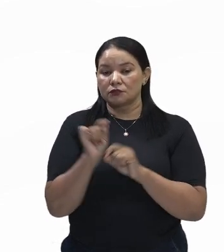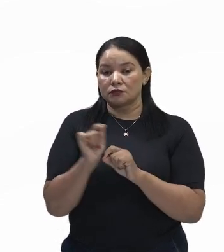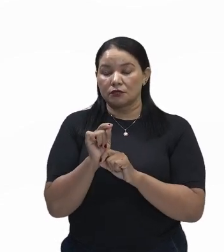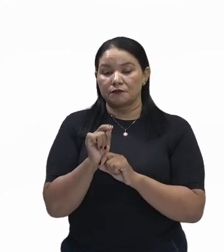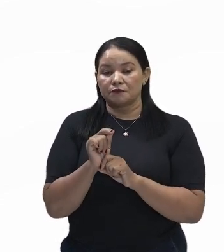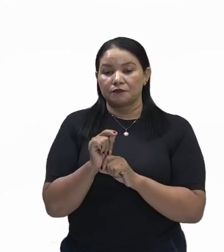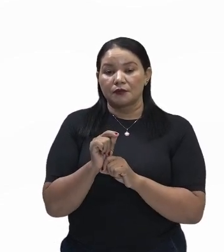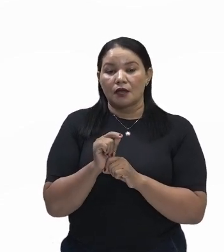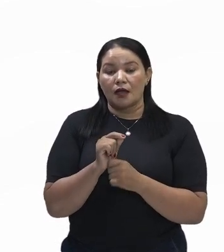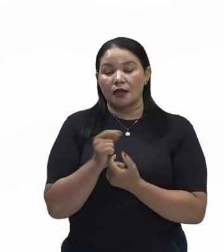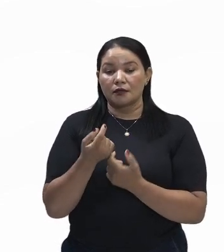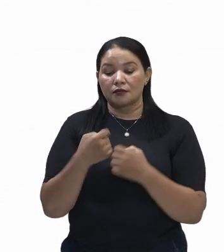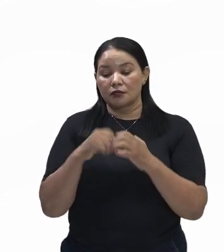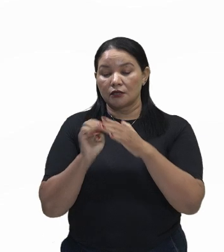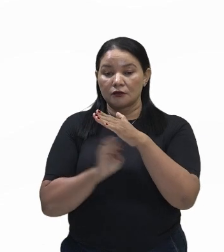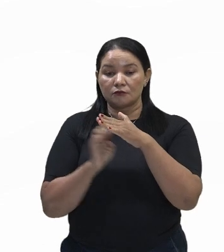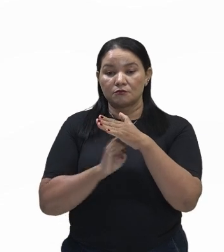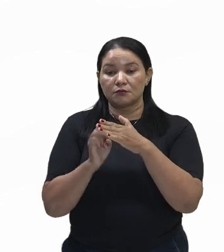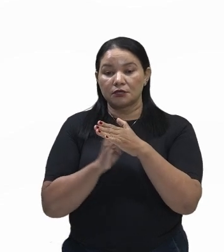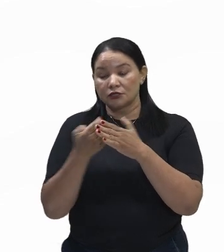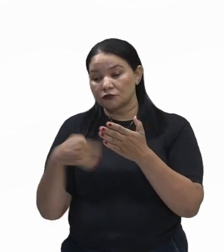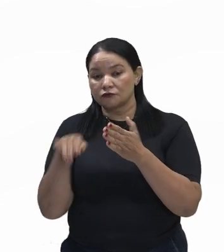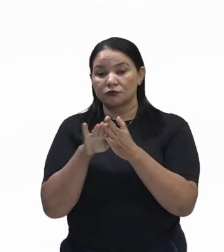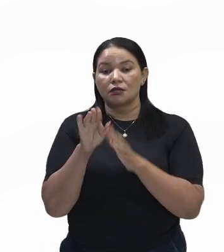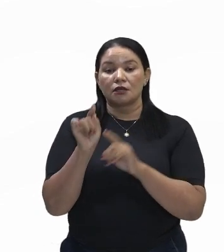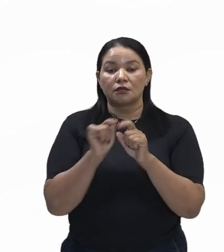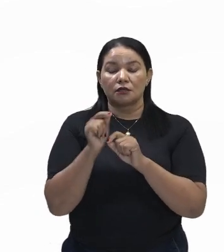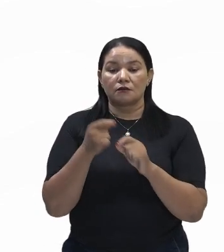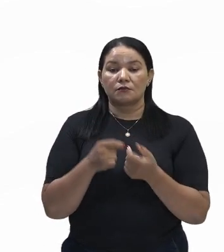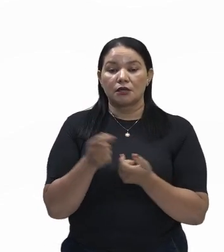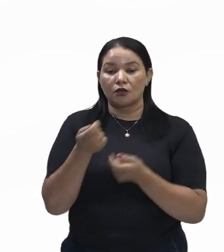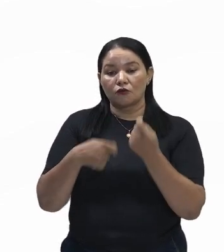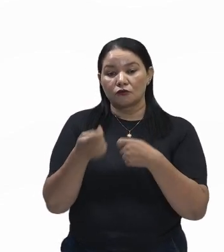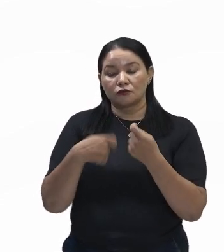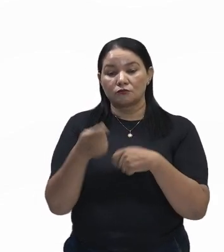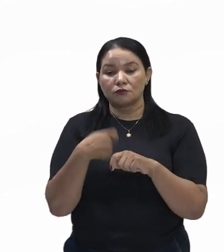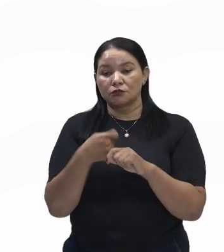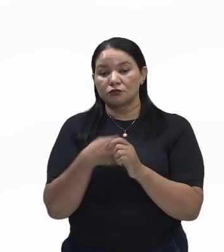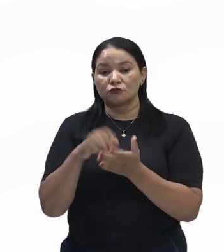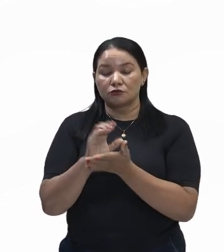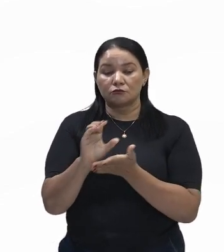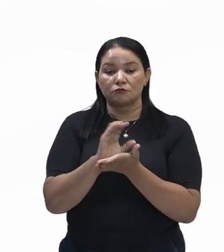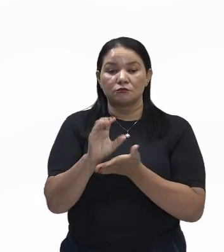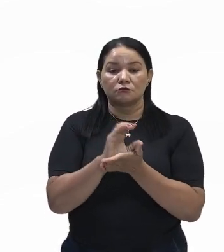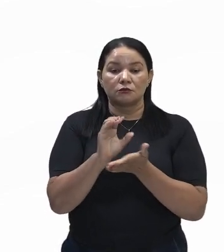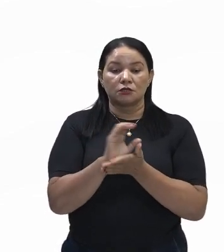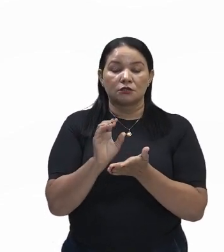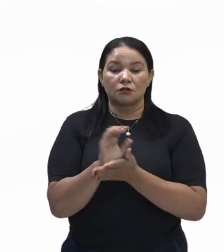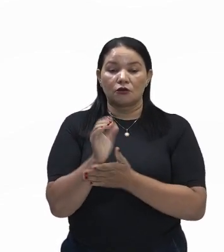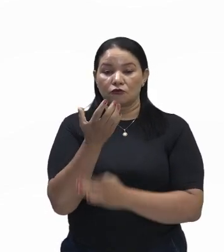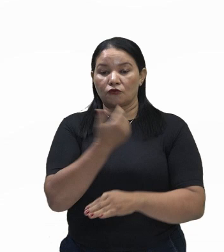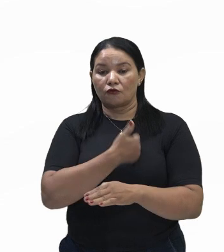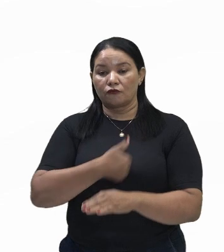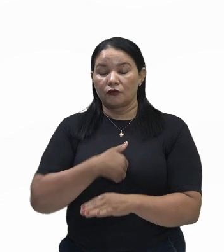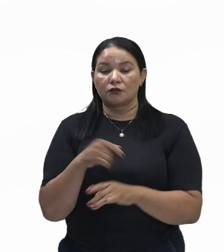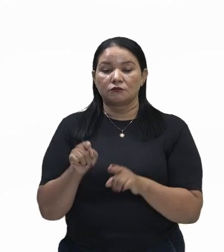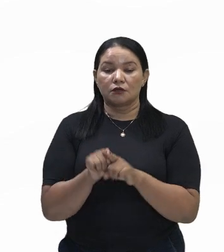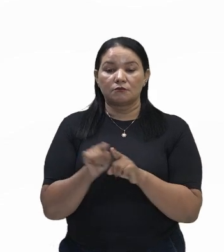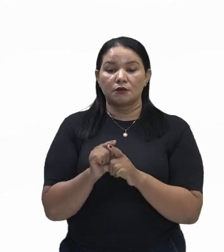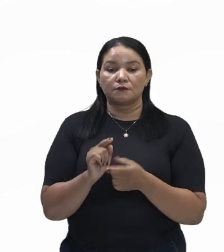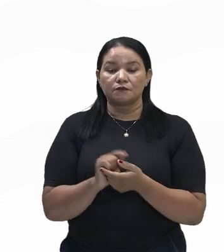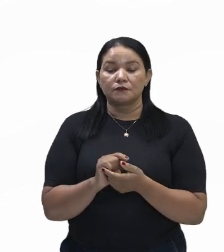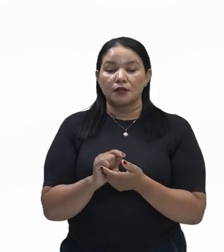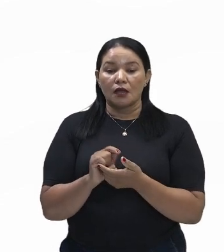atrair empresas, economia artificial sustentada por subsídios governamentais, alto custo